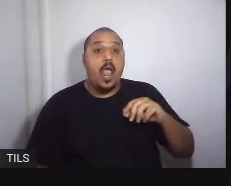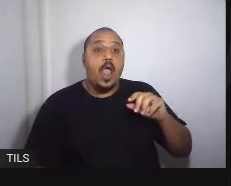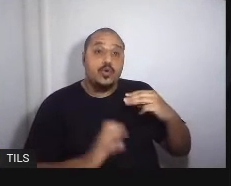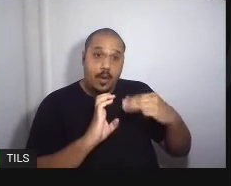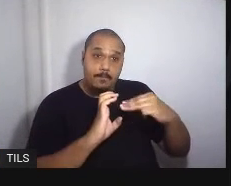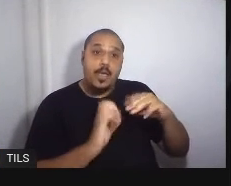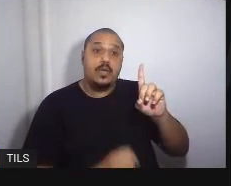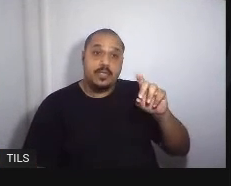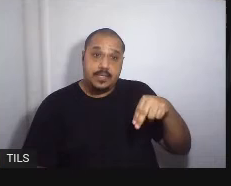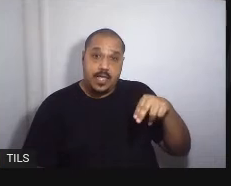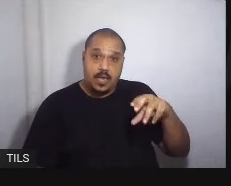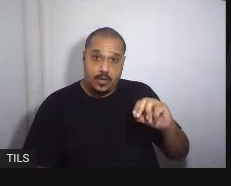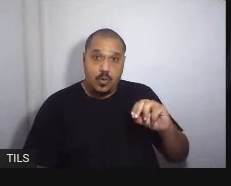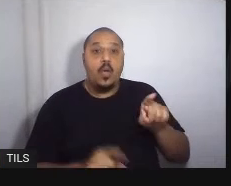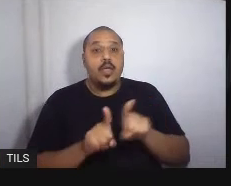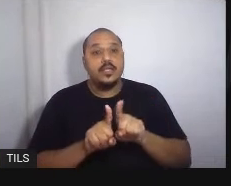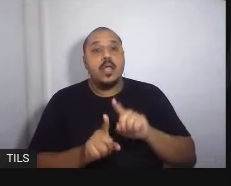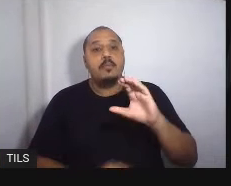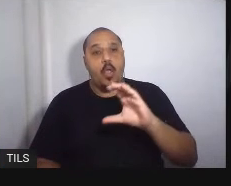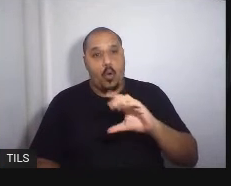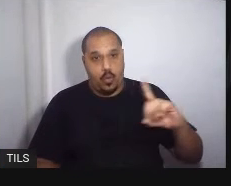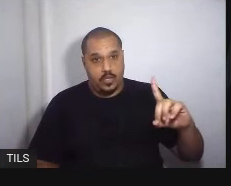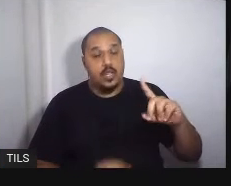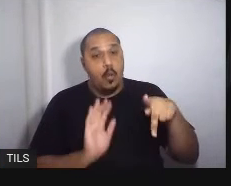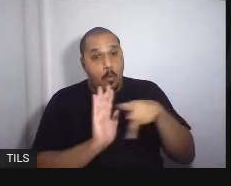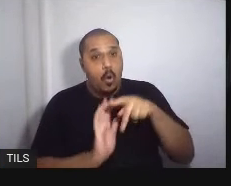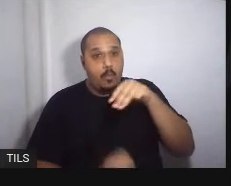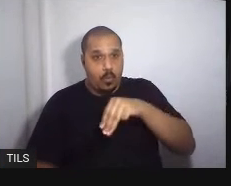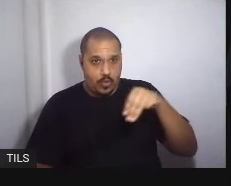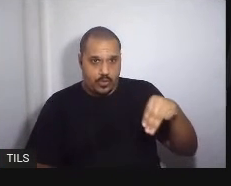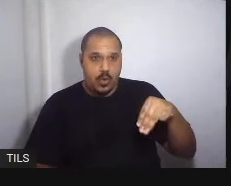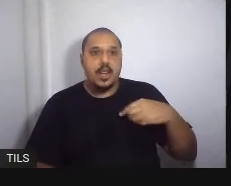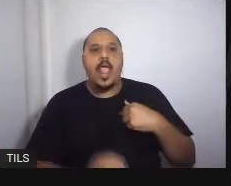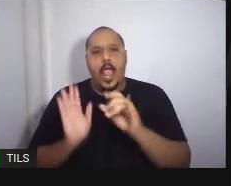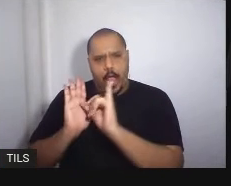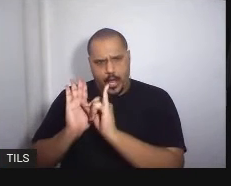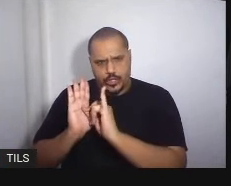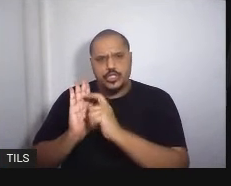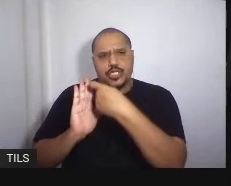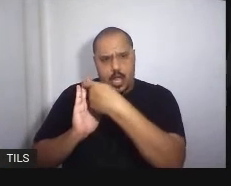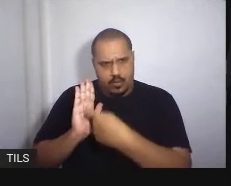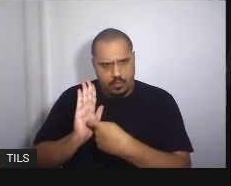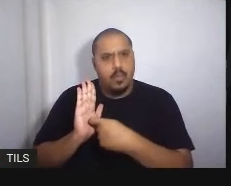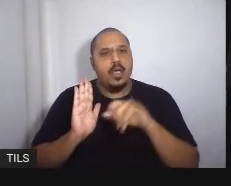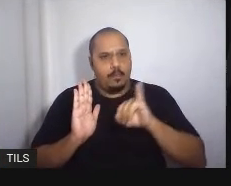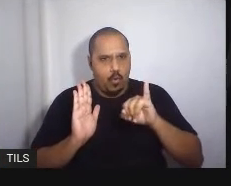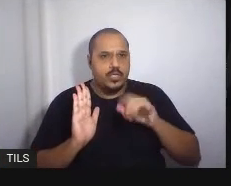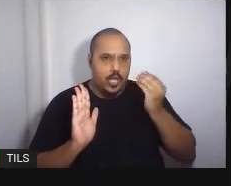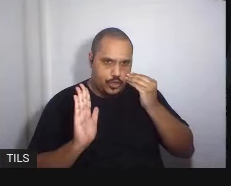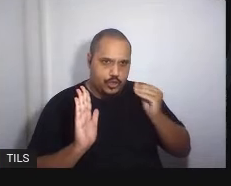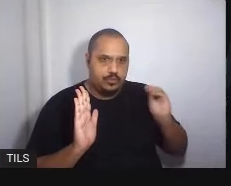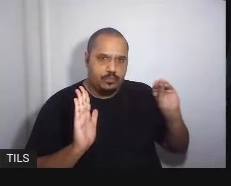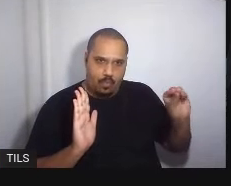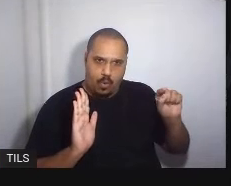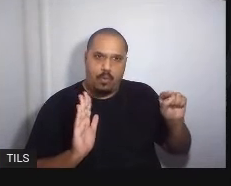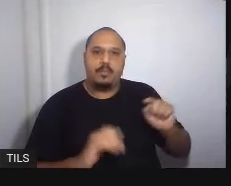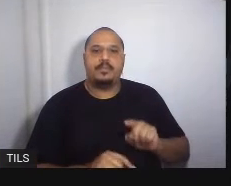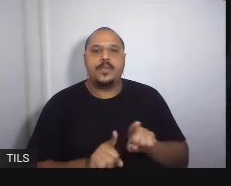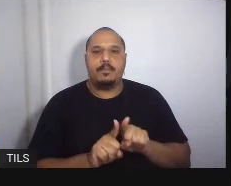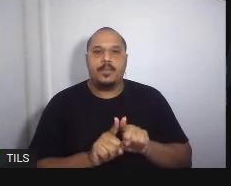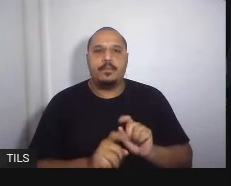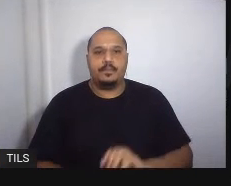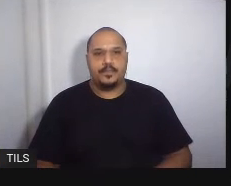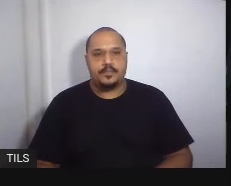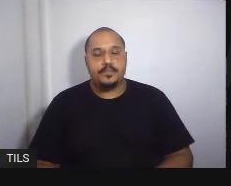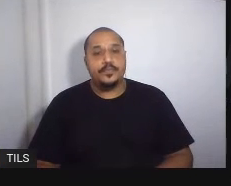dmo.prograde@ufb.ufb.br e do coordenador de monitoria. Isso está no edital, mas é interessante também constar aqui. Existe já um